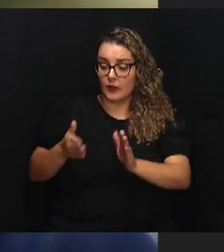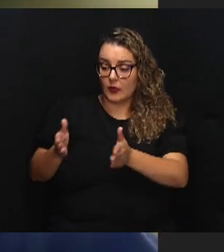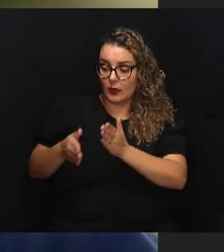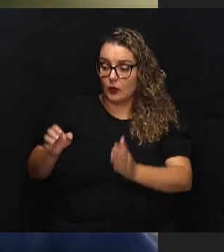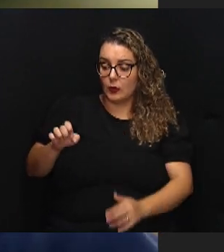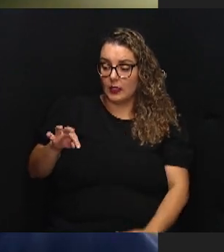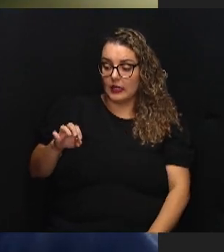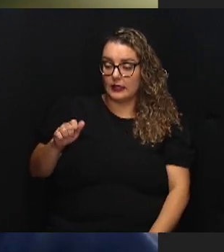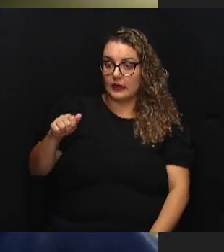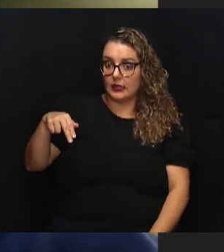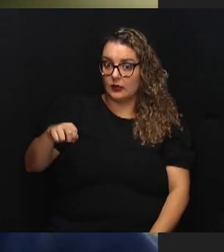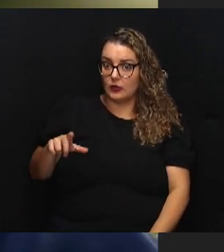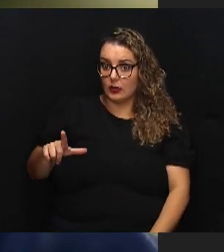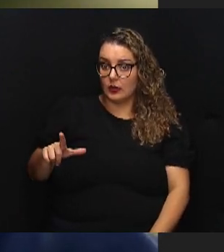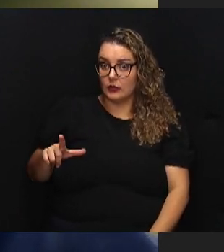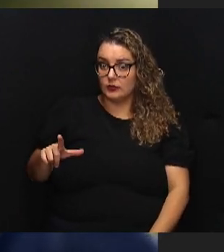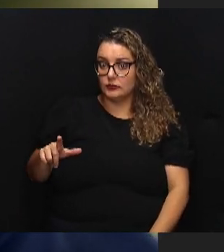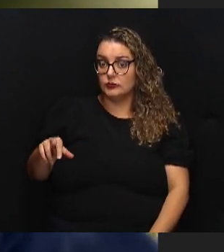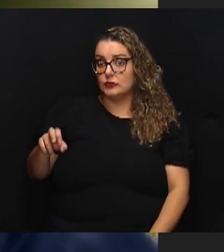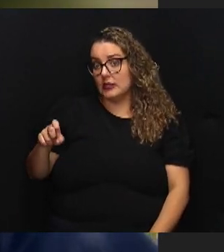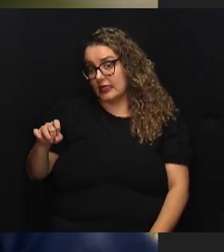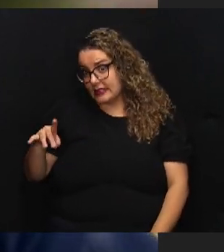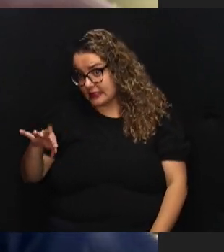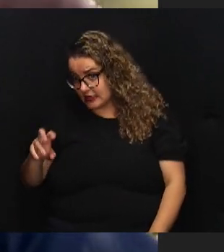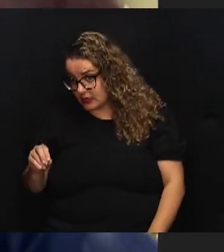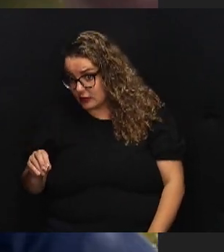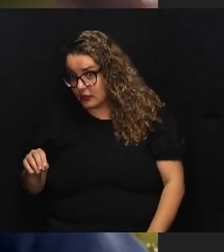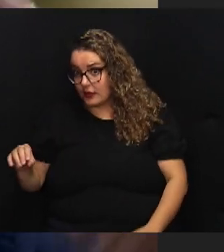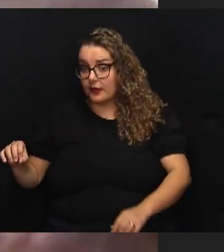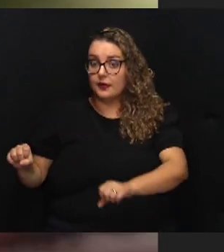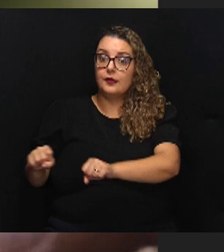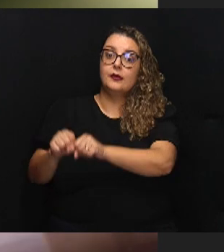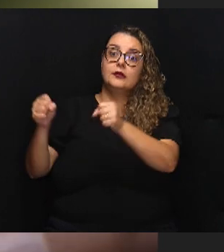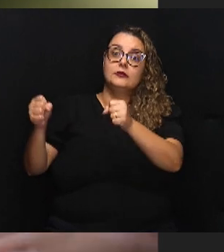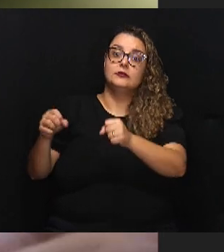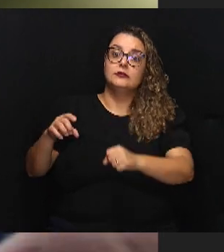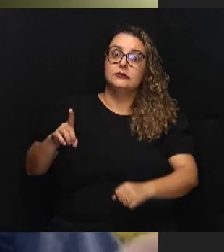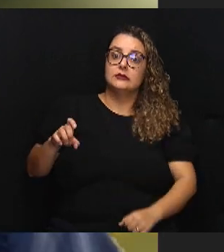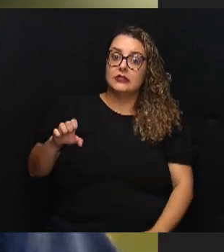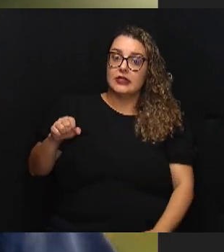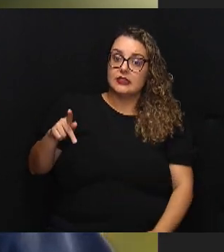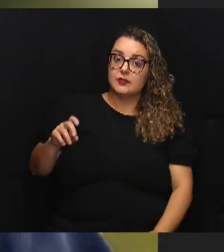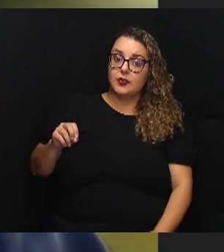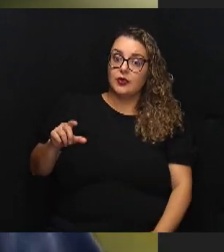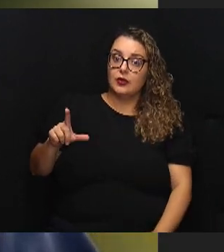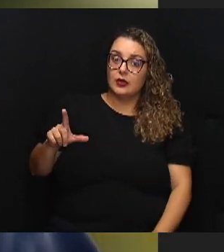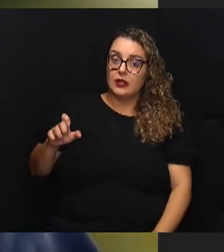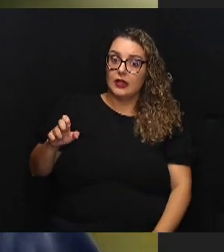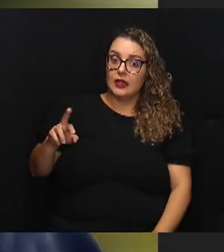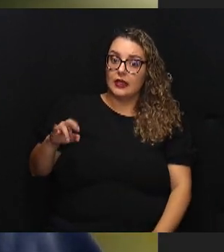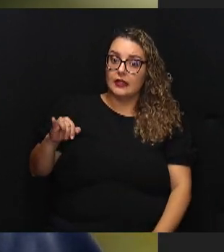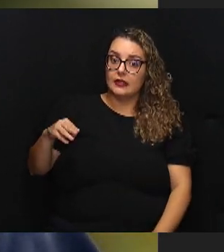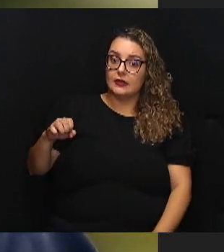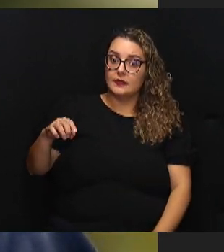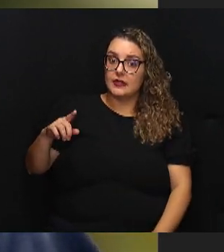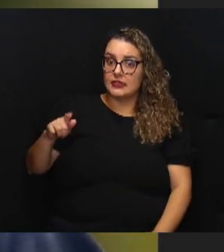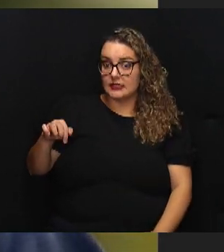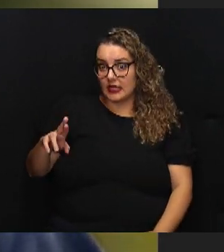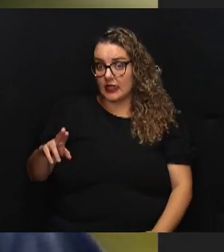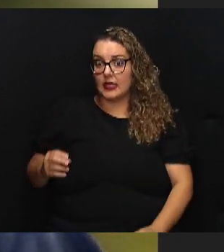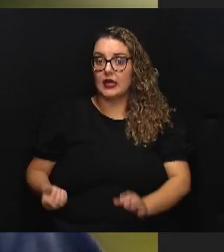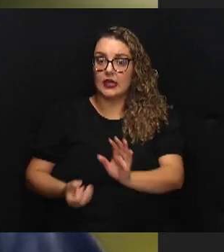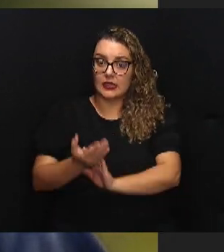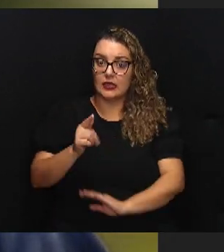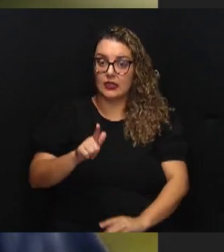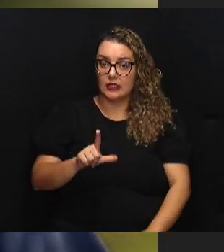a partir do resíduo agroindustrial, você tem que quebrar ele, tem que despolimerizar ele. E aí você gera glicose, e aí a glicose,